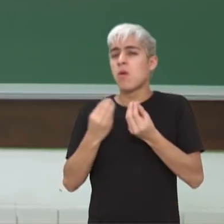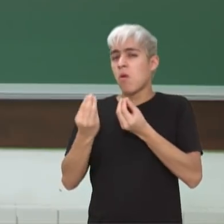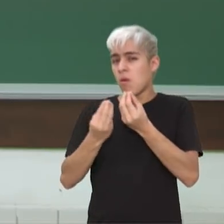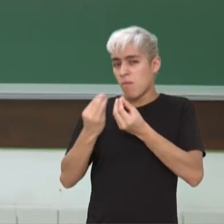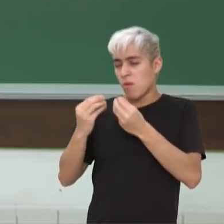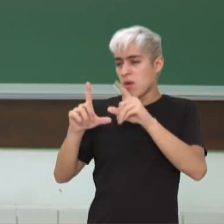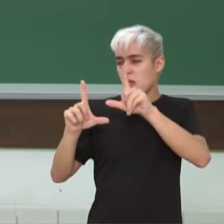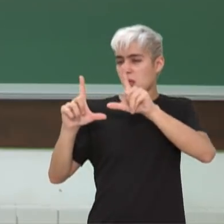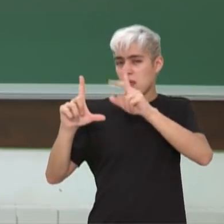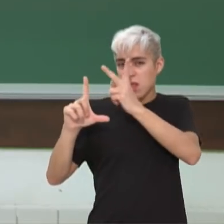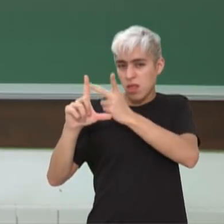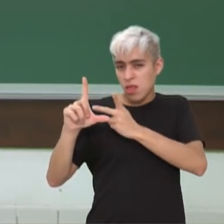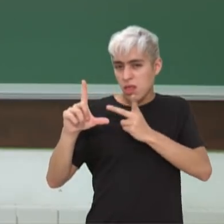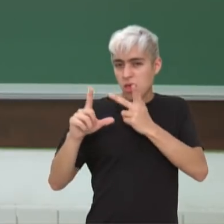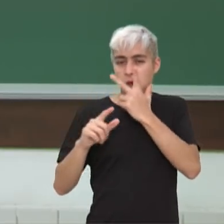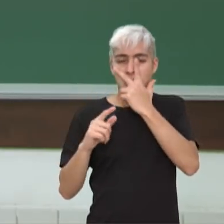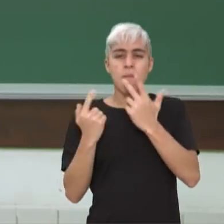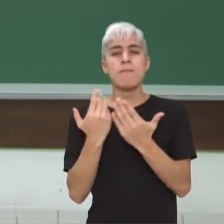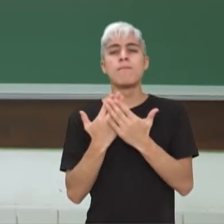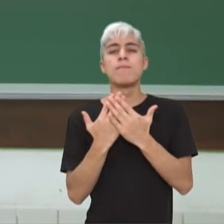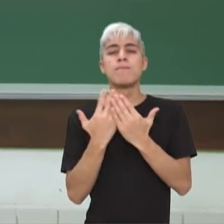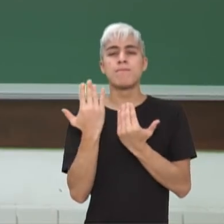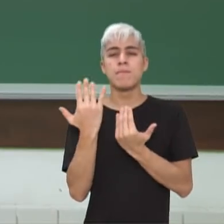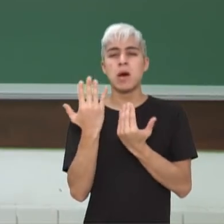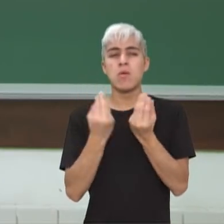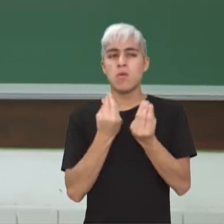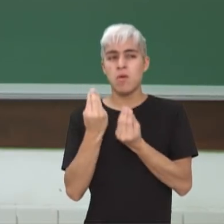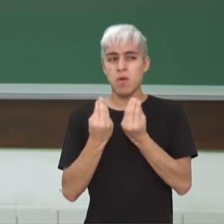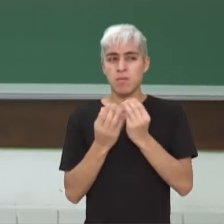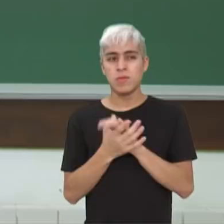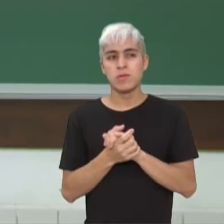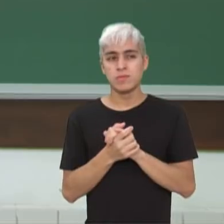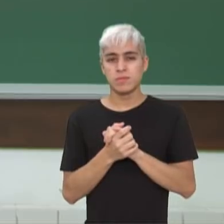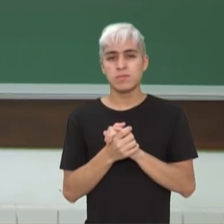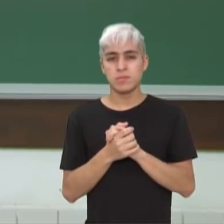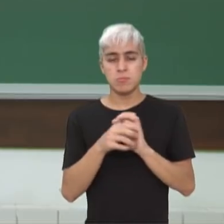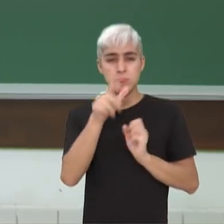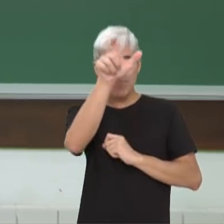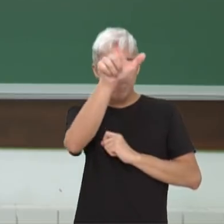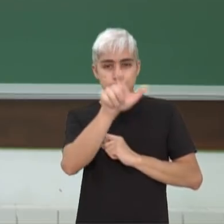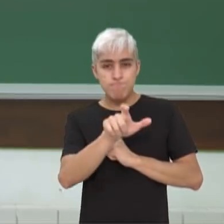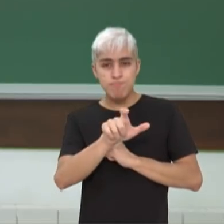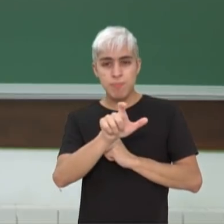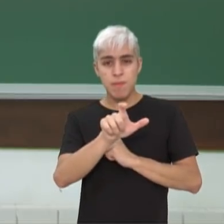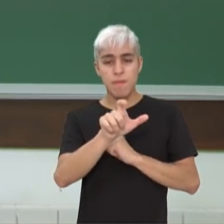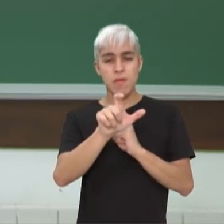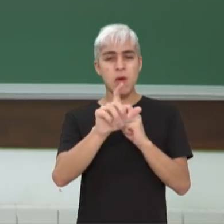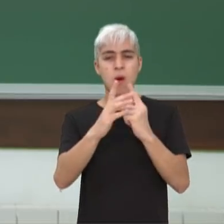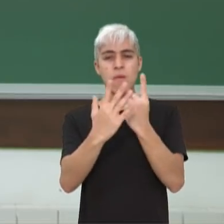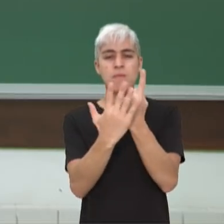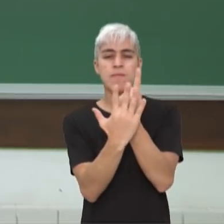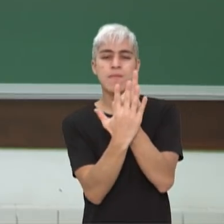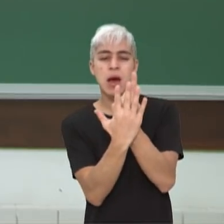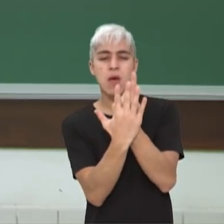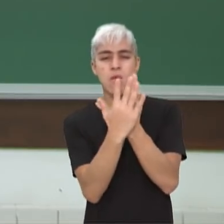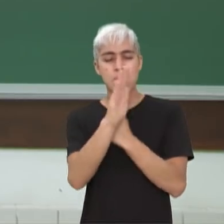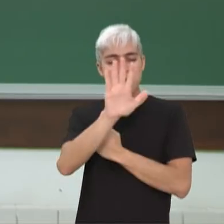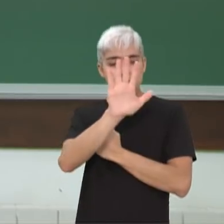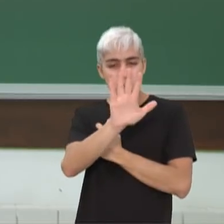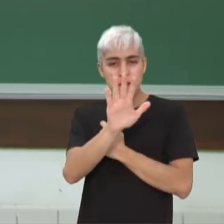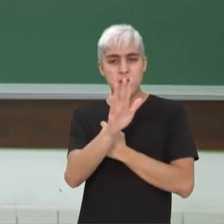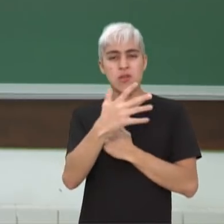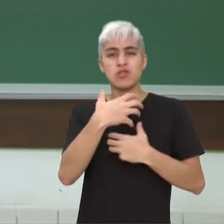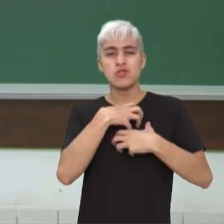nossa mão aqui, ela vai estar sempre ali na região do meio das nossas costas, para que o movimento seja feito ali da melhor